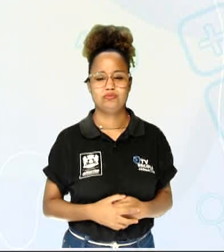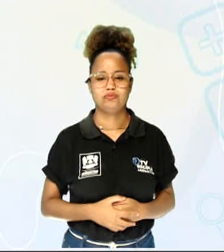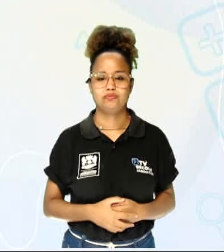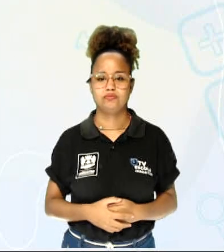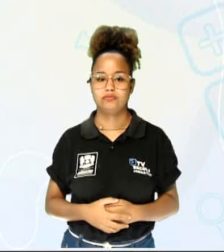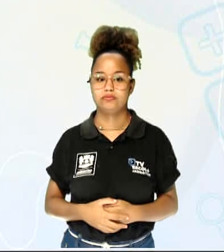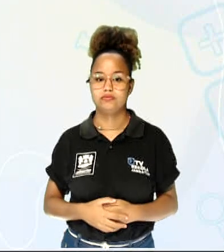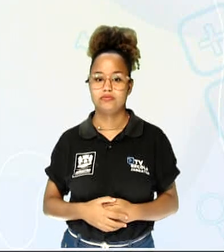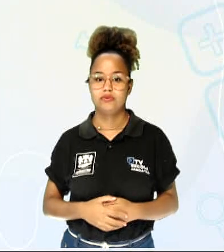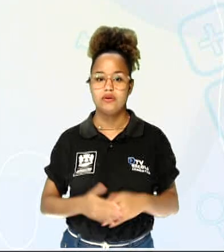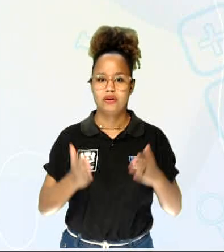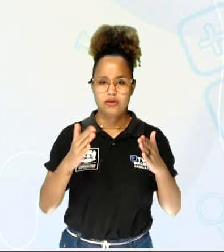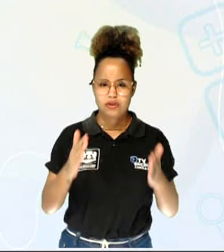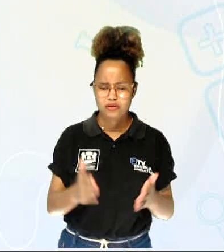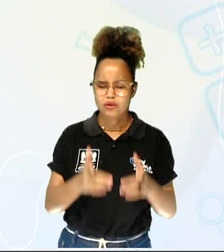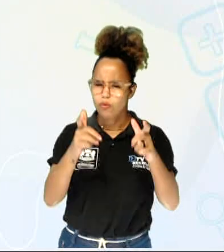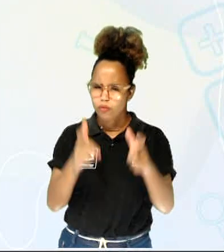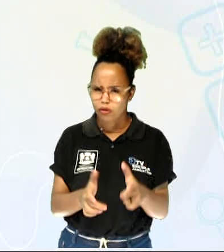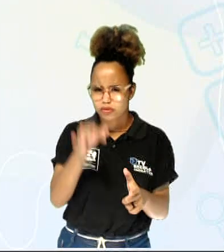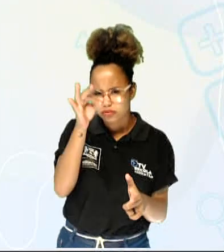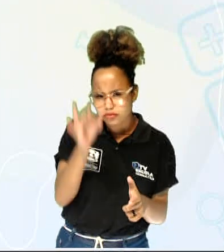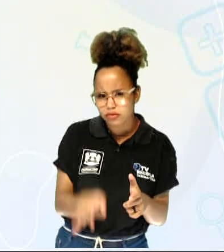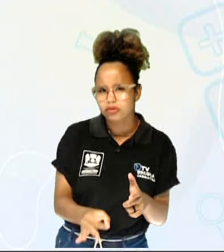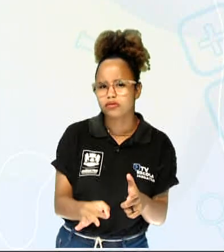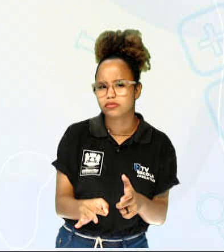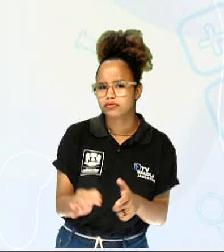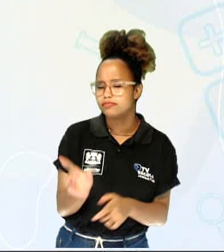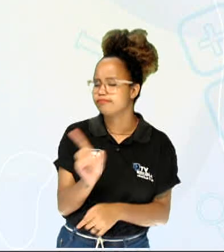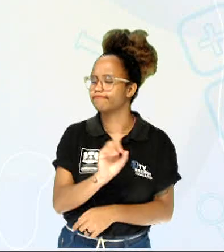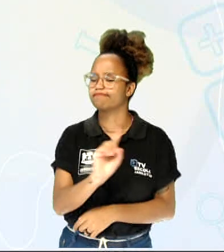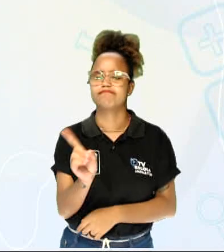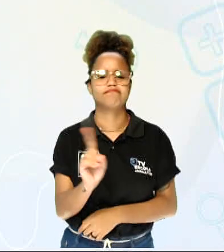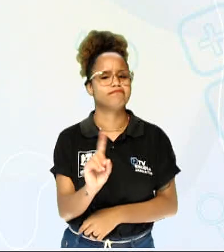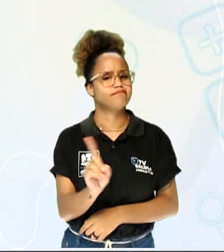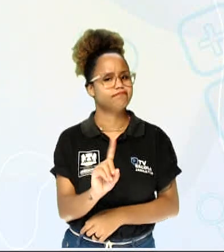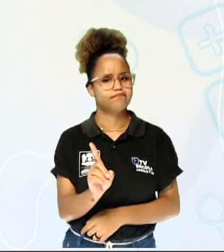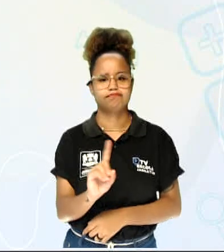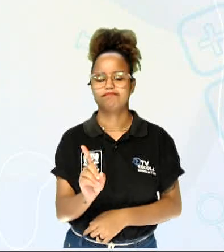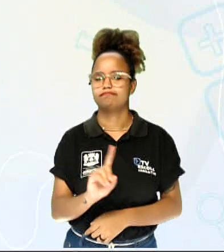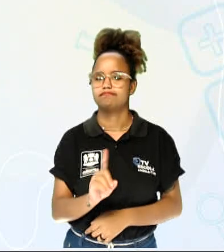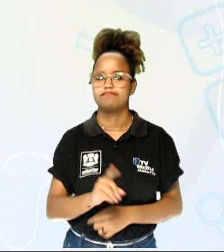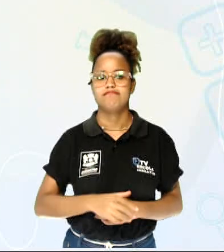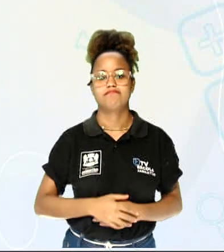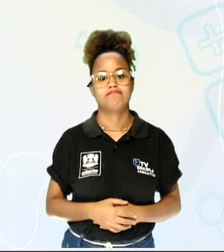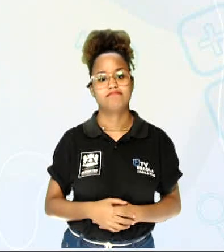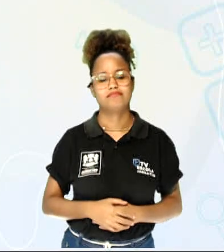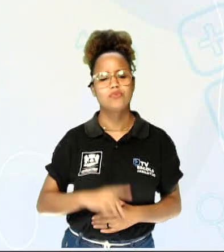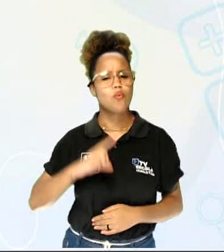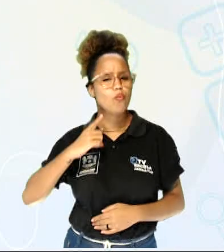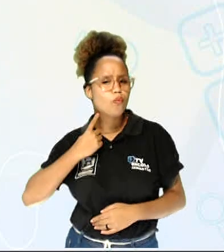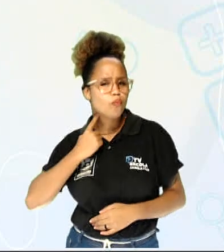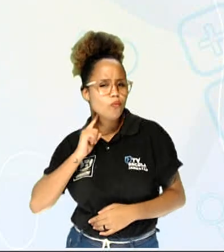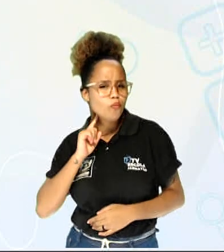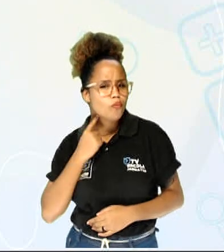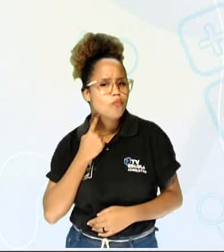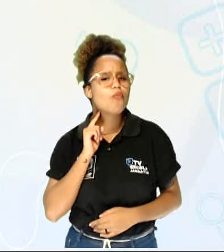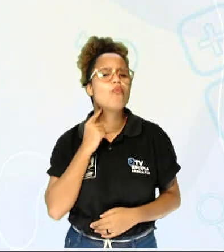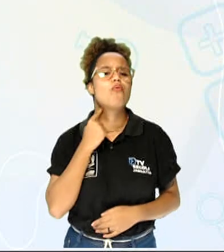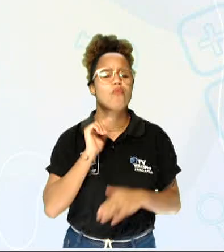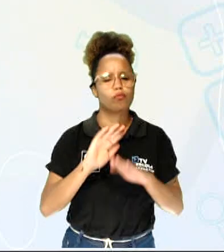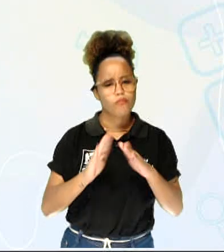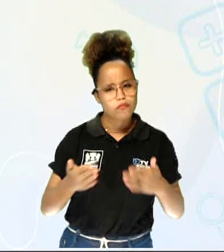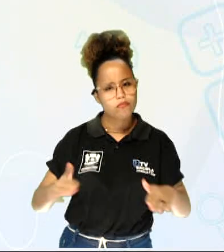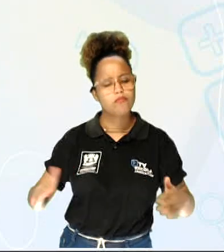A garrafinha está no lugar certo? Nananina? Não. Está poluindo o nosso